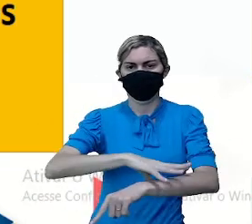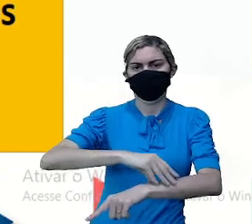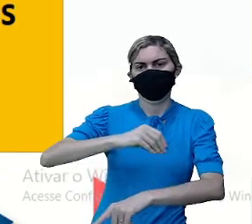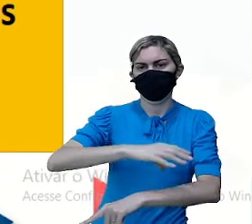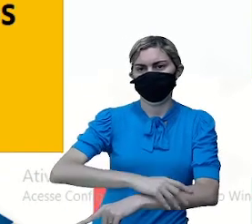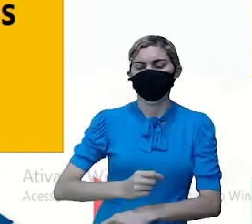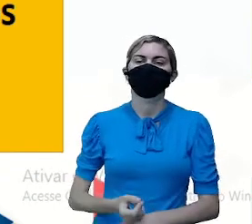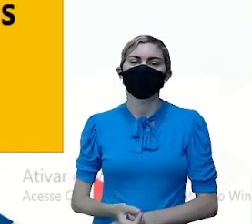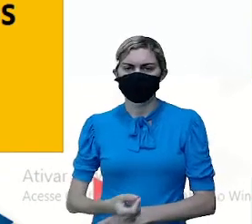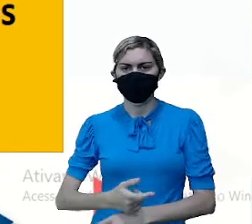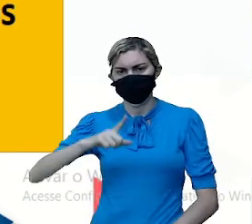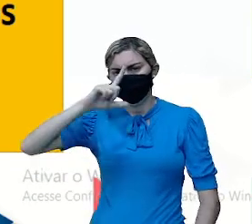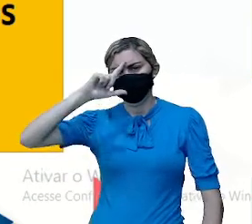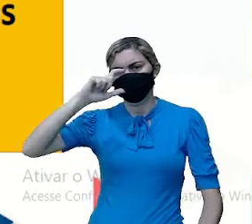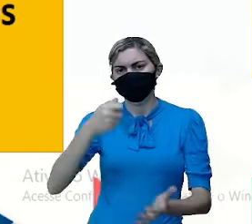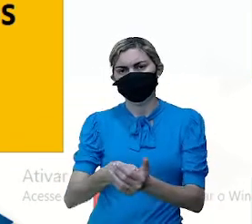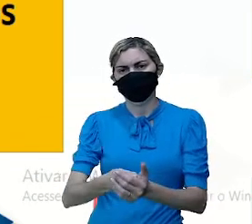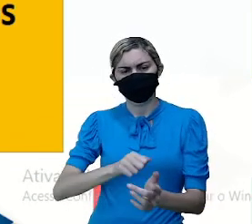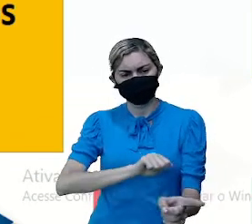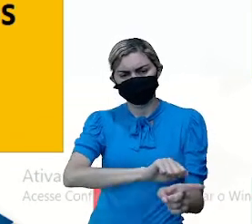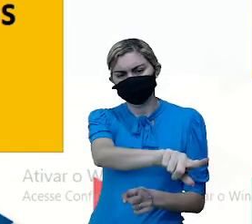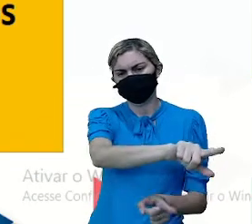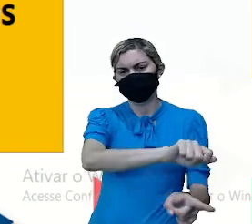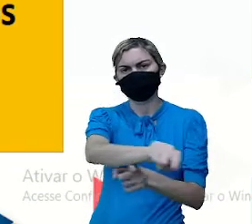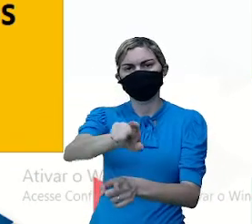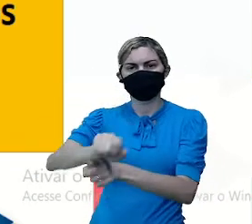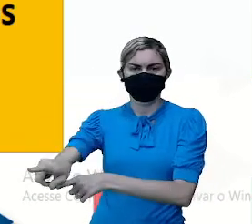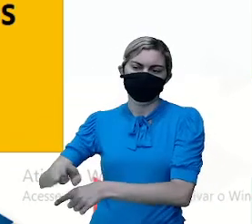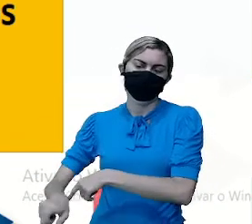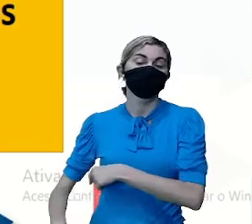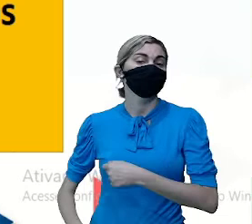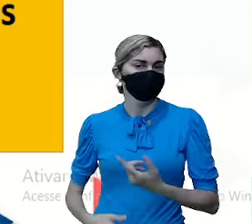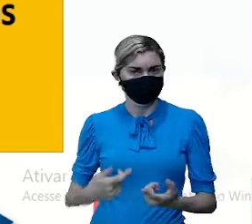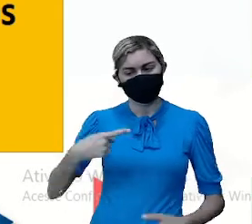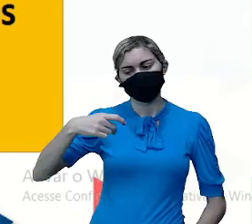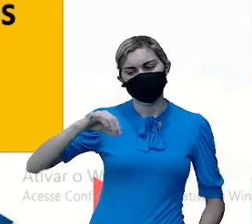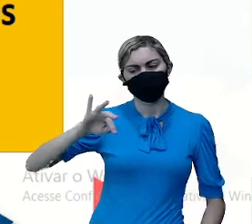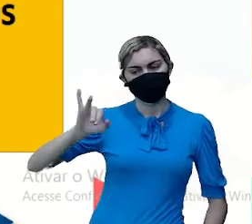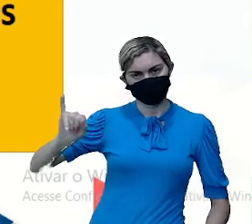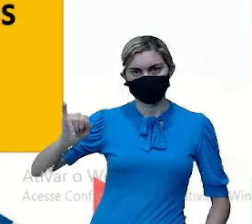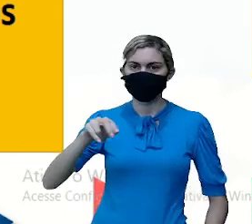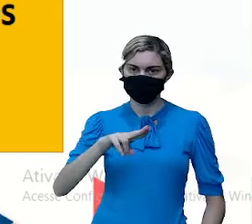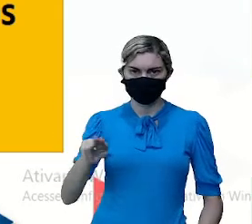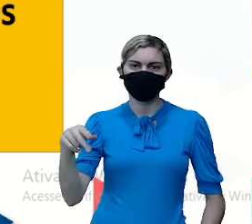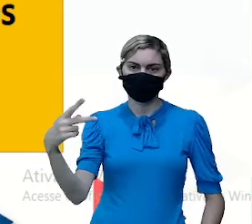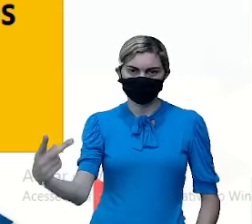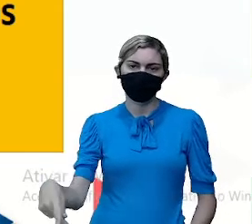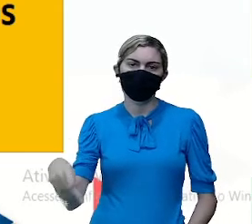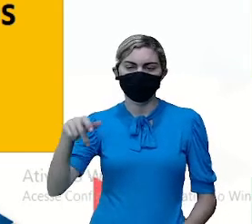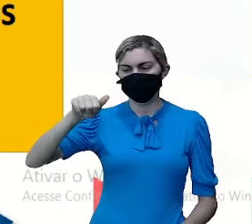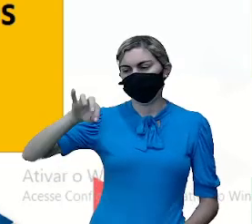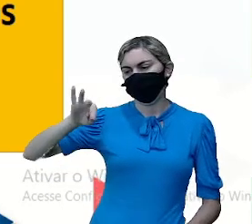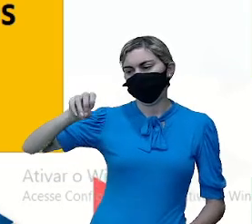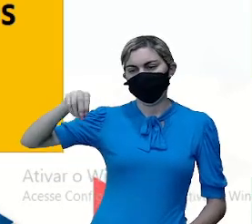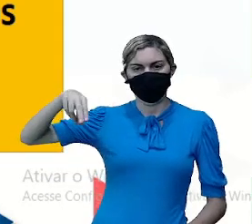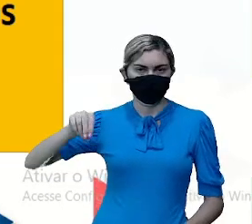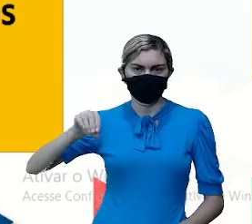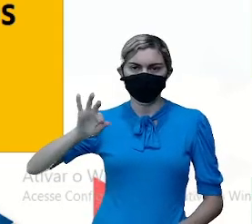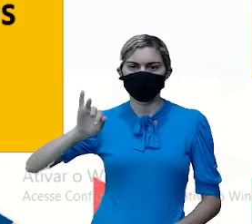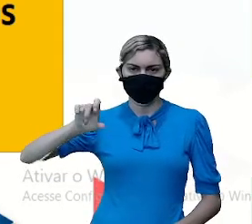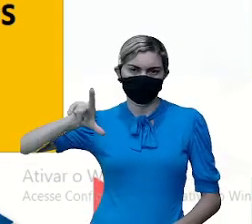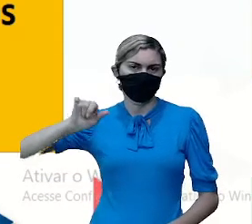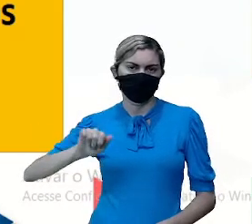foi decisiva para a expulsão dos invasores. Poti, chamado Antônio Felipe Camarão